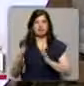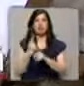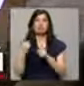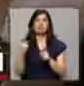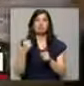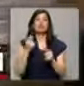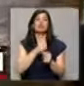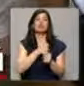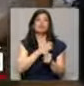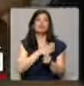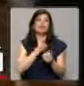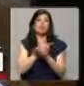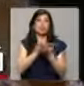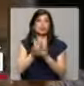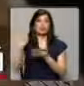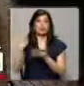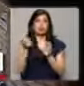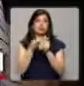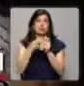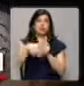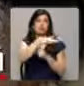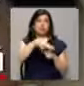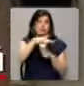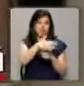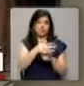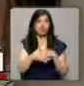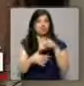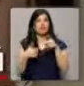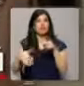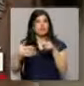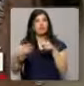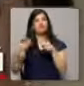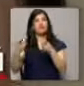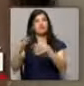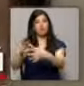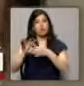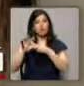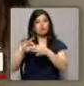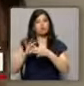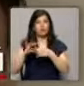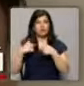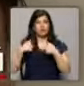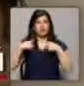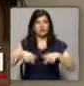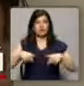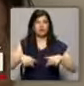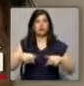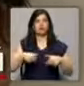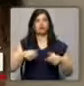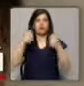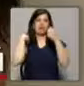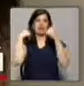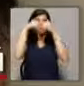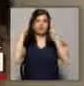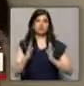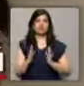colaborar aqui na gestão desta casa Startup Lisboa, precisamente para receber novos empreendedores, para gerir aqui um bocadinho a comunidade, porque o que nós